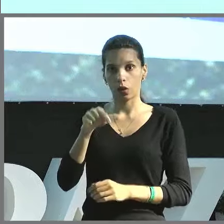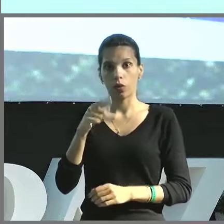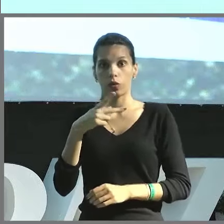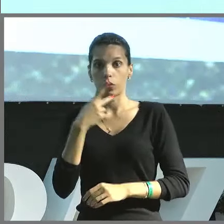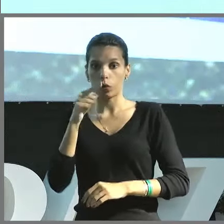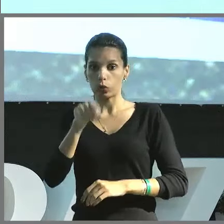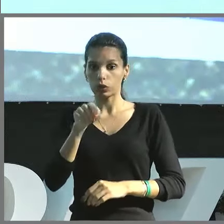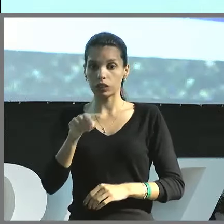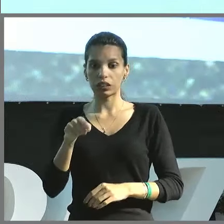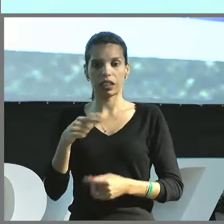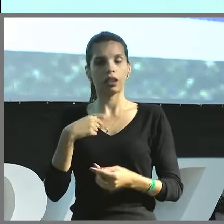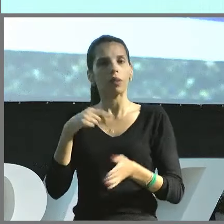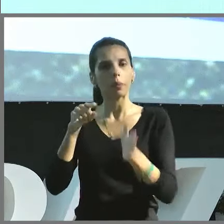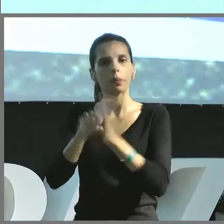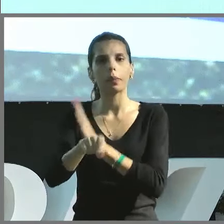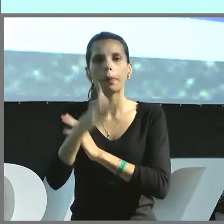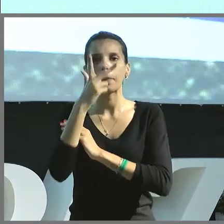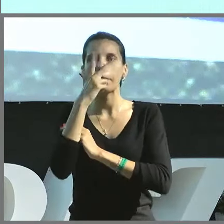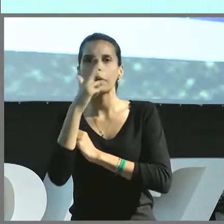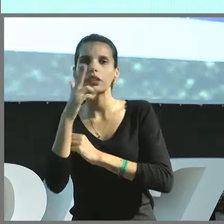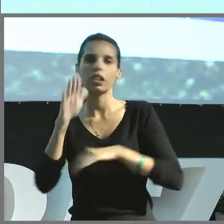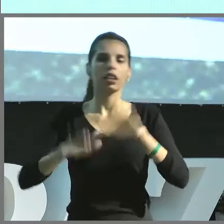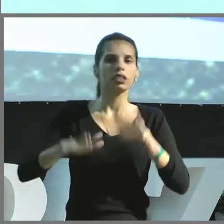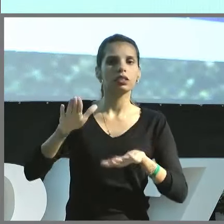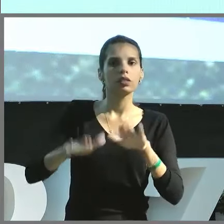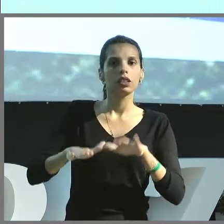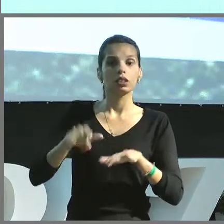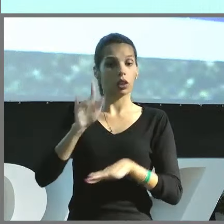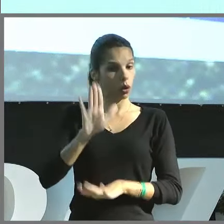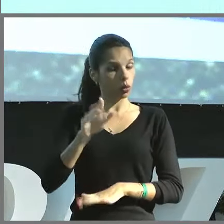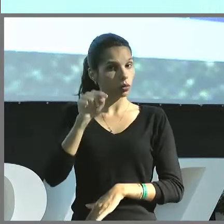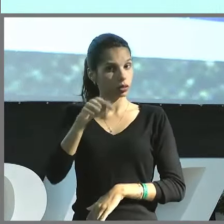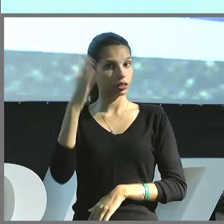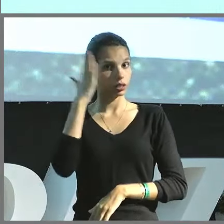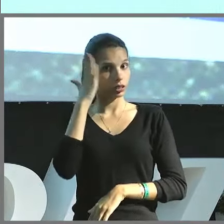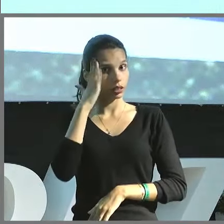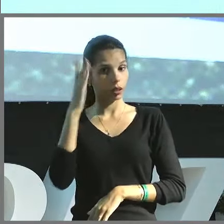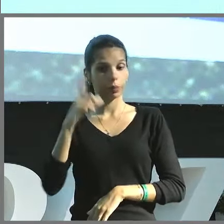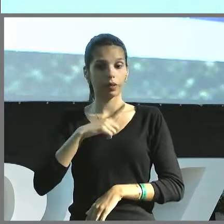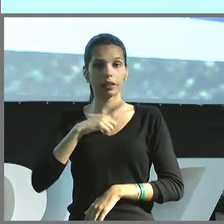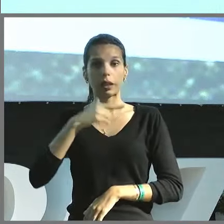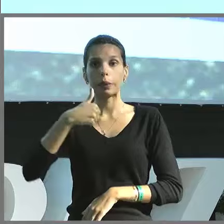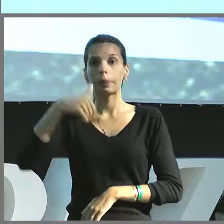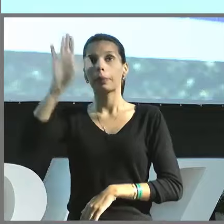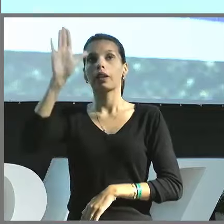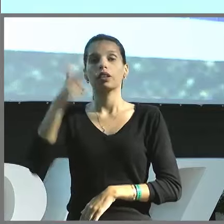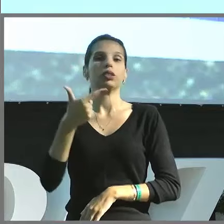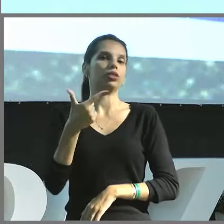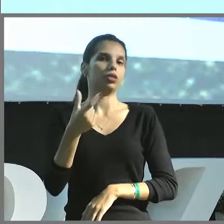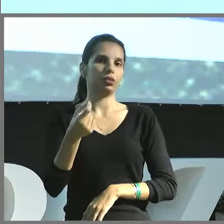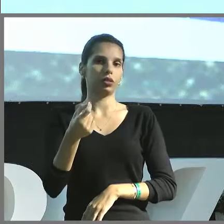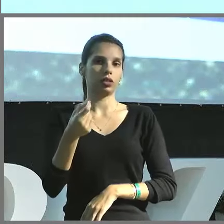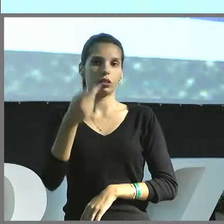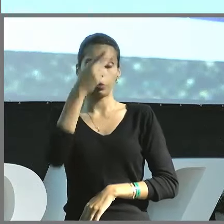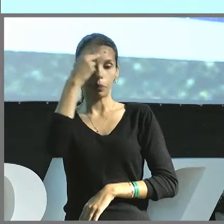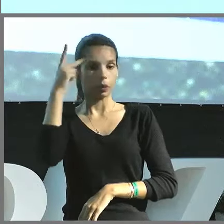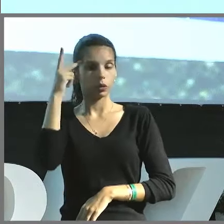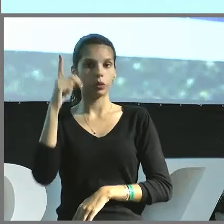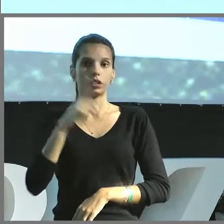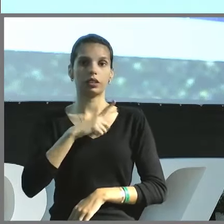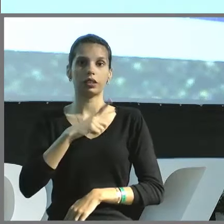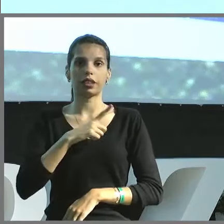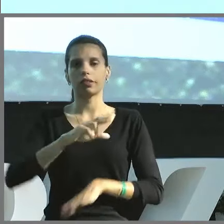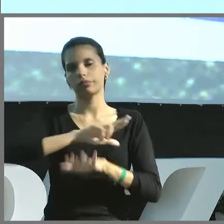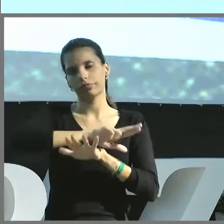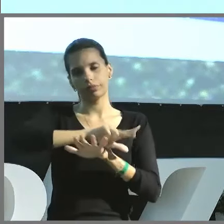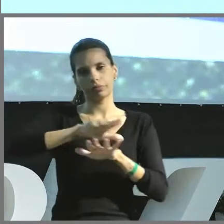o meu terreno. Às vezes eu divido com alguém, mas tu sabes, tem alguns que têm mais de 20, e tem alguns que têm dono.